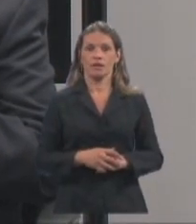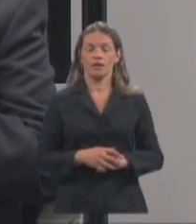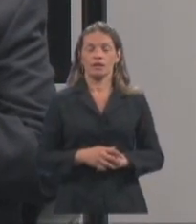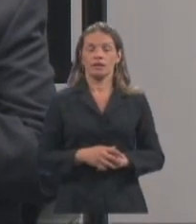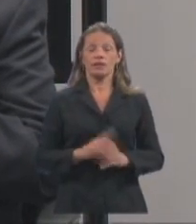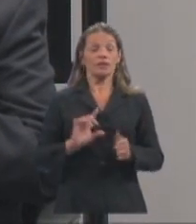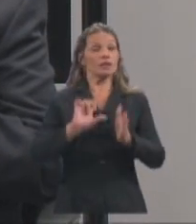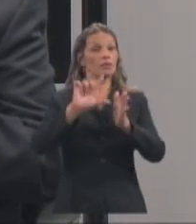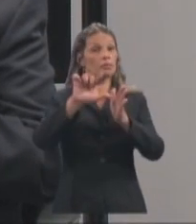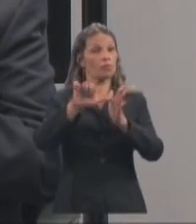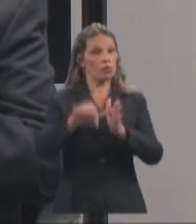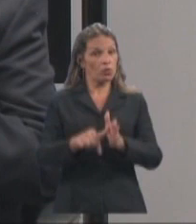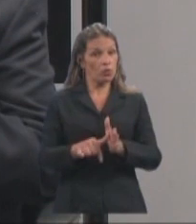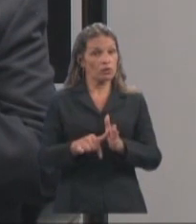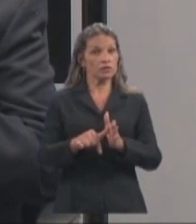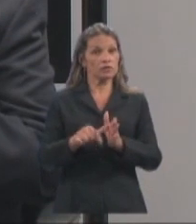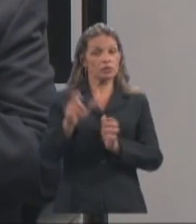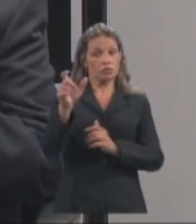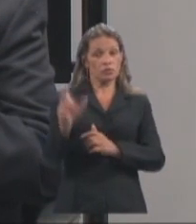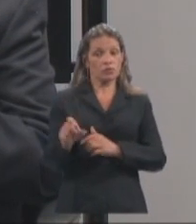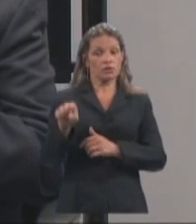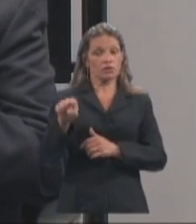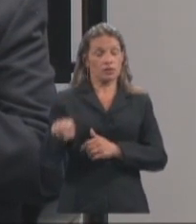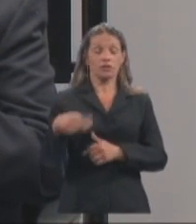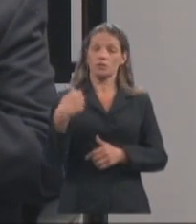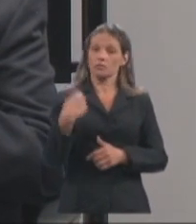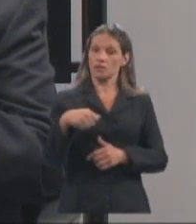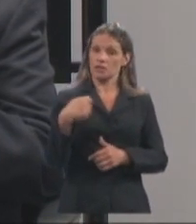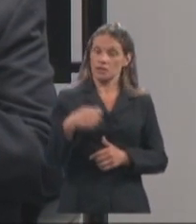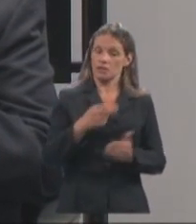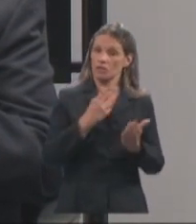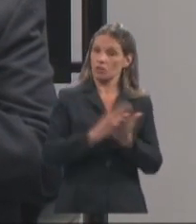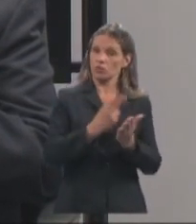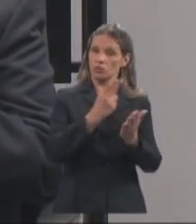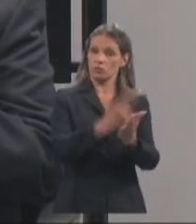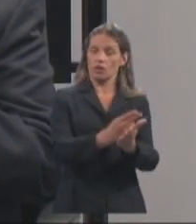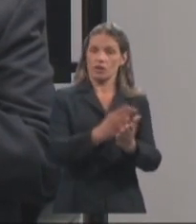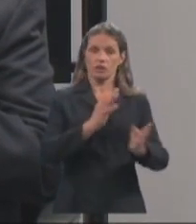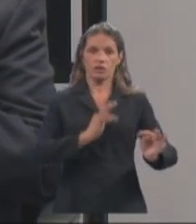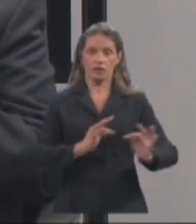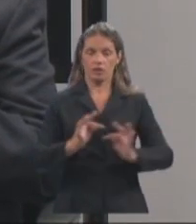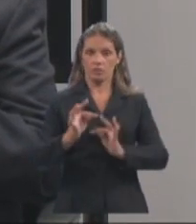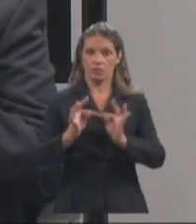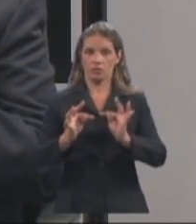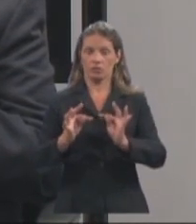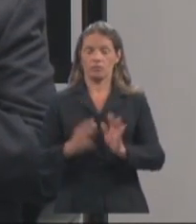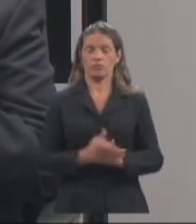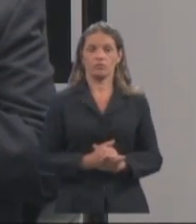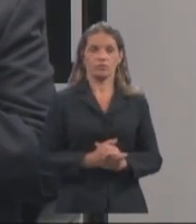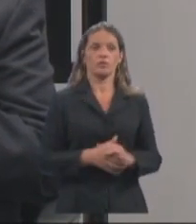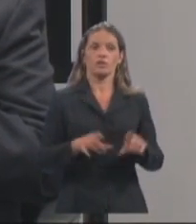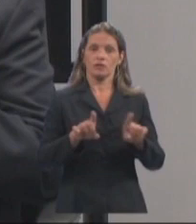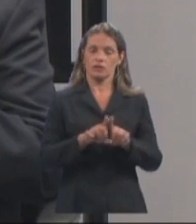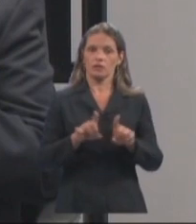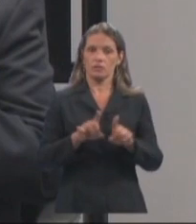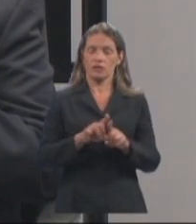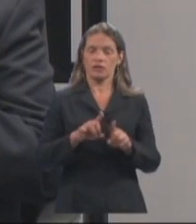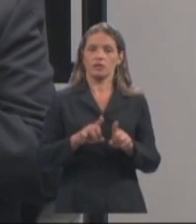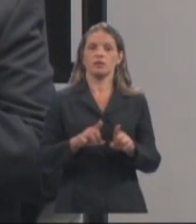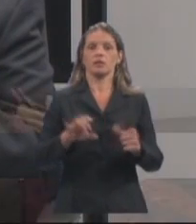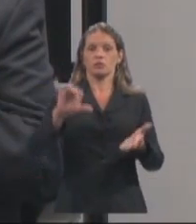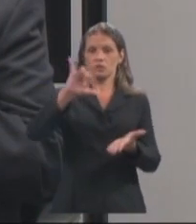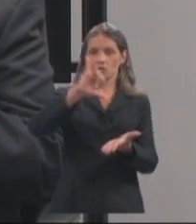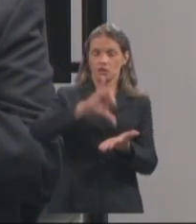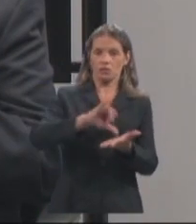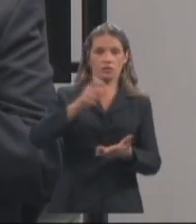posteriormente o paciente tem que continuar o tratamento ou numa comunidade terapêutica e no centro de atenção